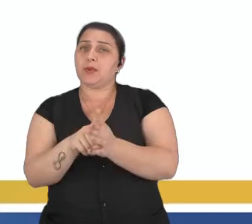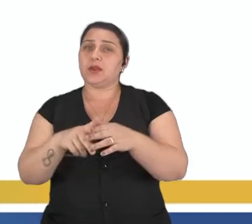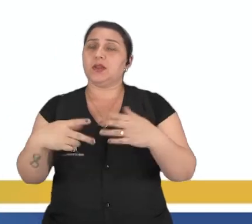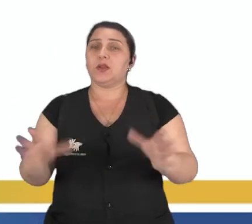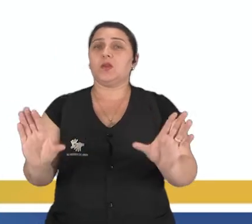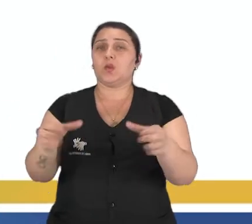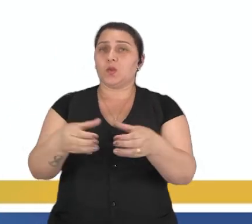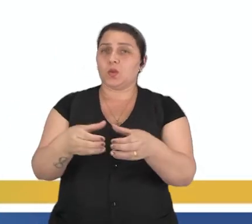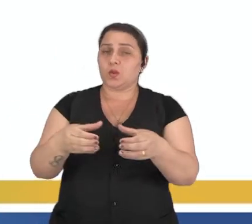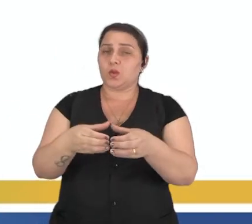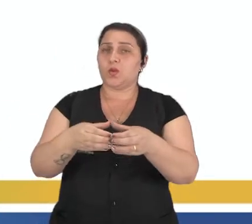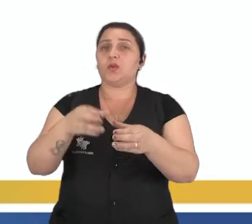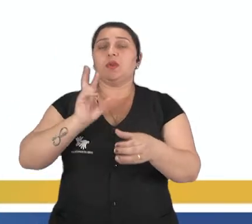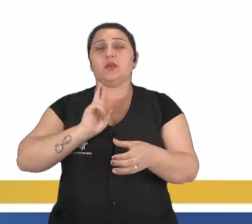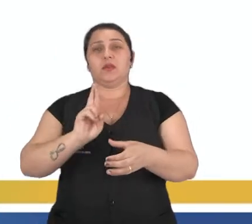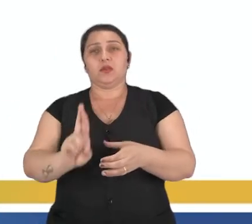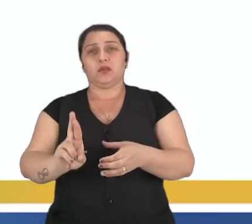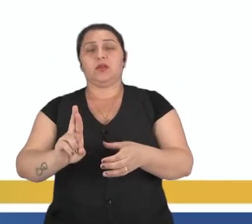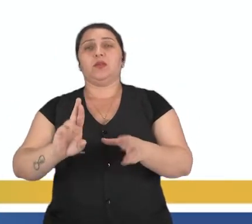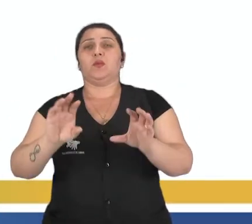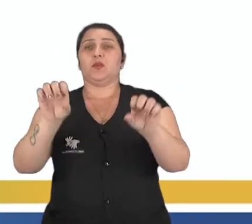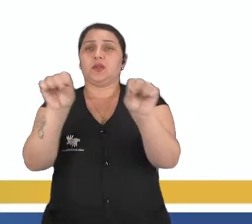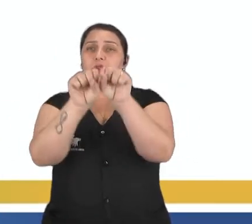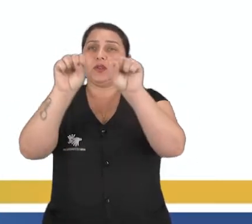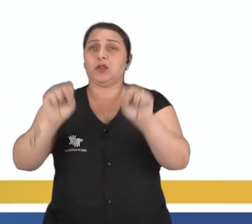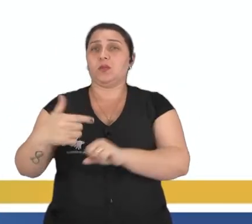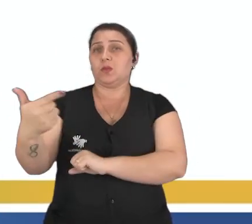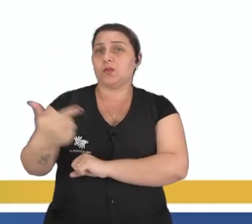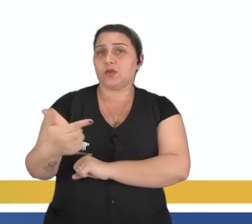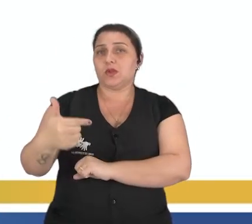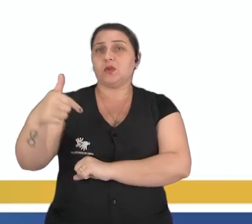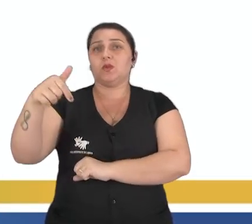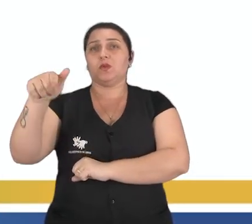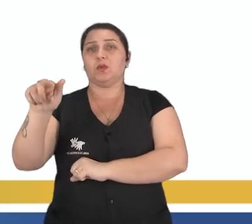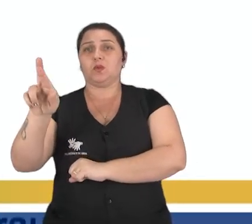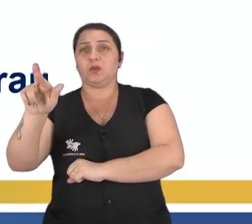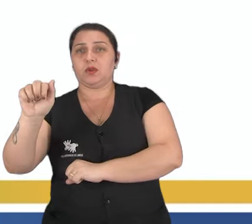ao conjunto solução desse sistema do segundo grau.